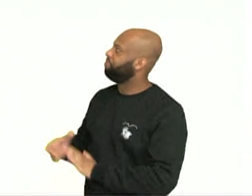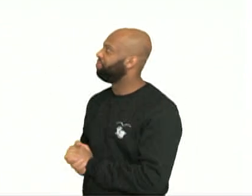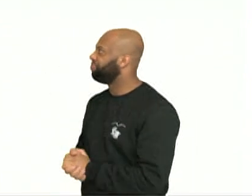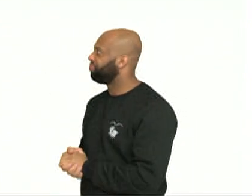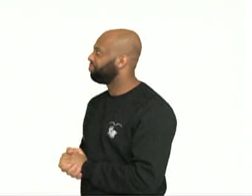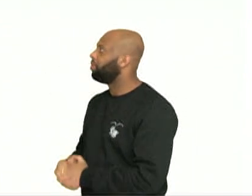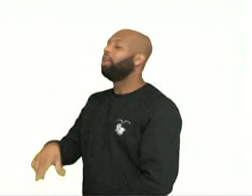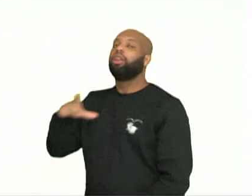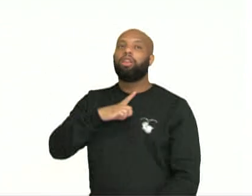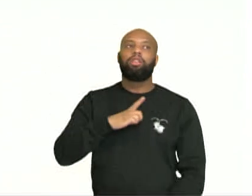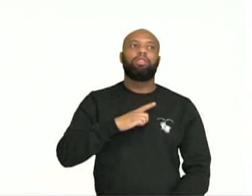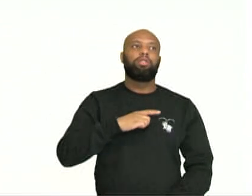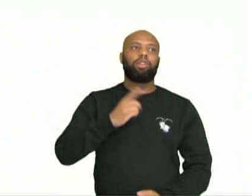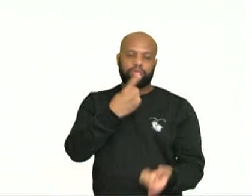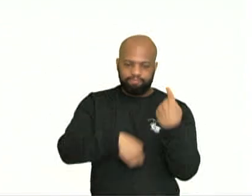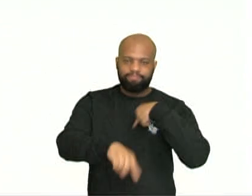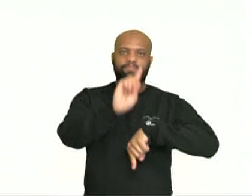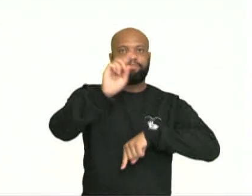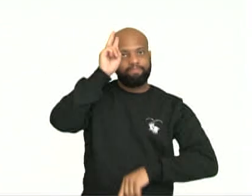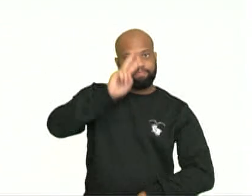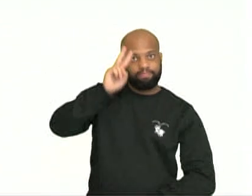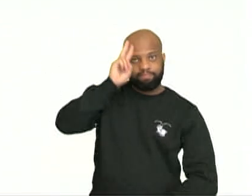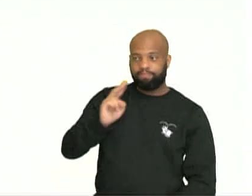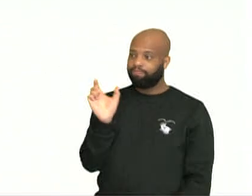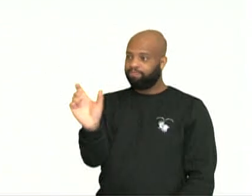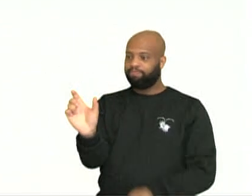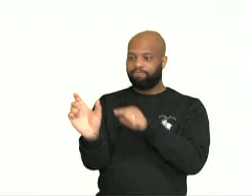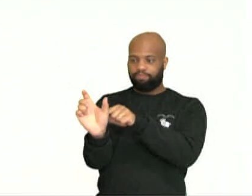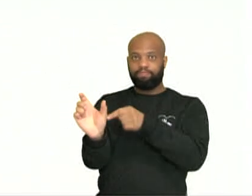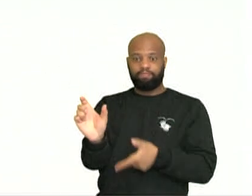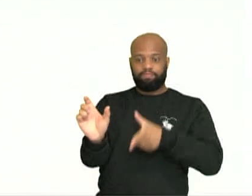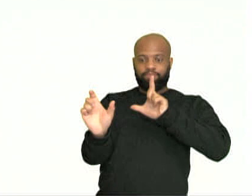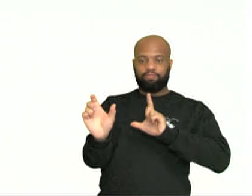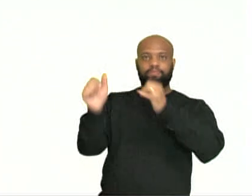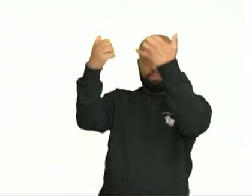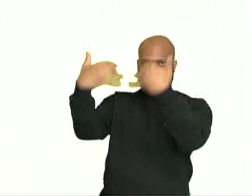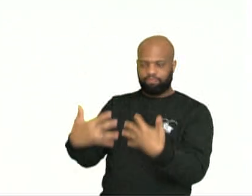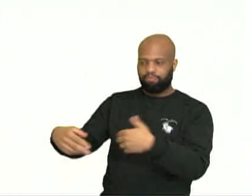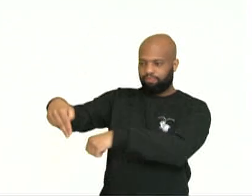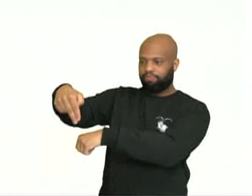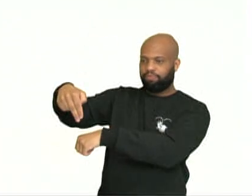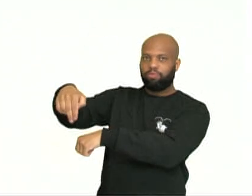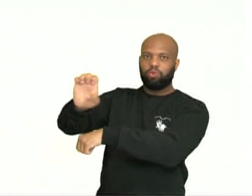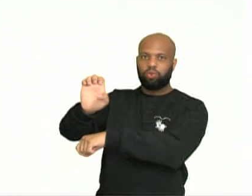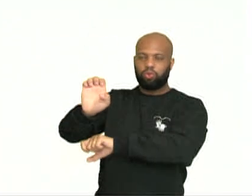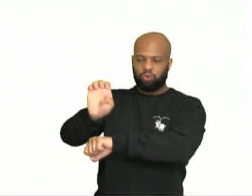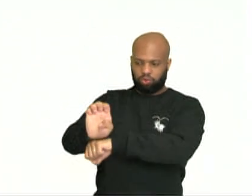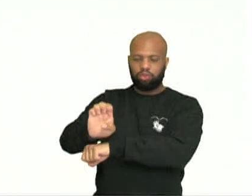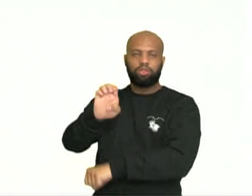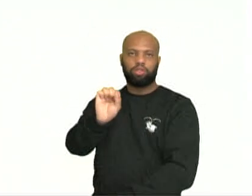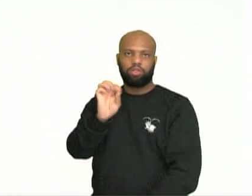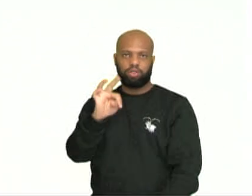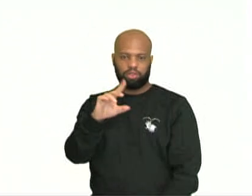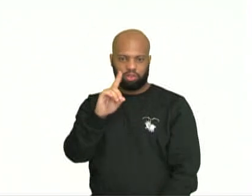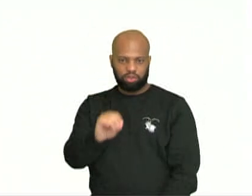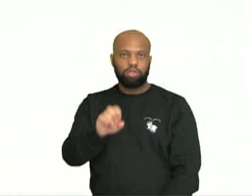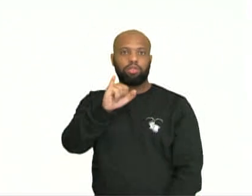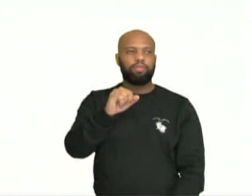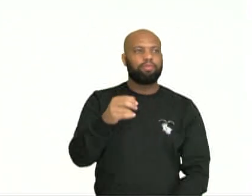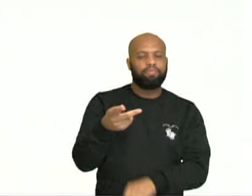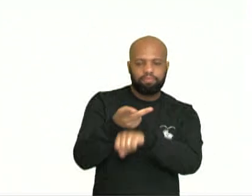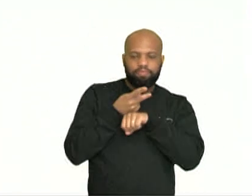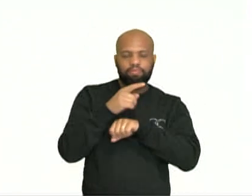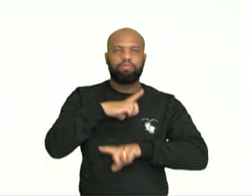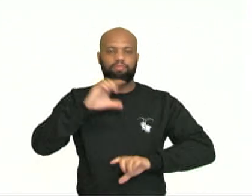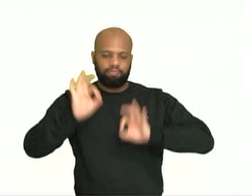uma evolução histórica para essa palavra que nós falamos agora, chamada Estado. Então, se nós buscarmos a organização,